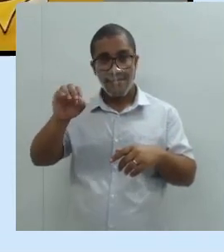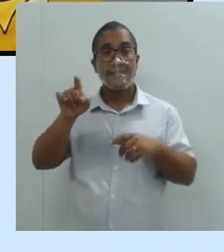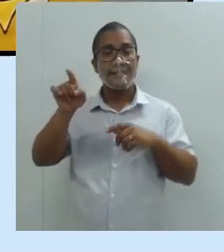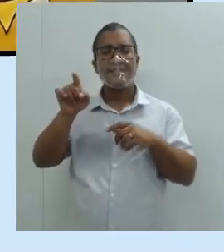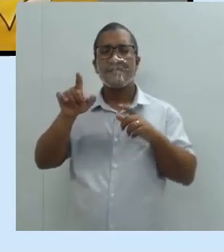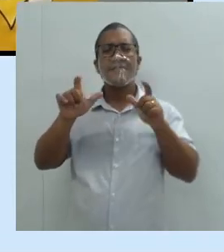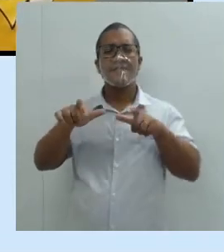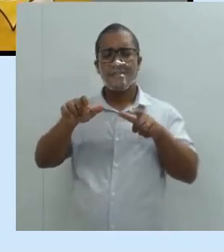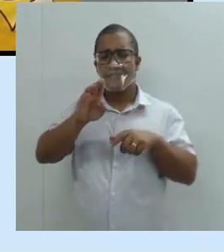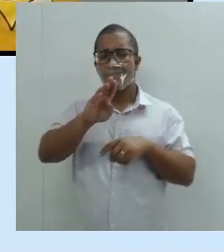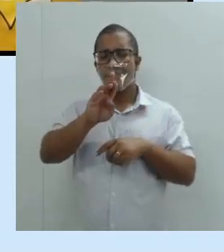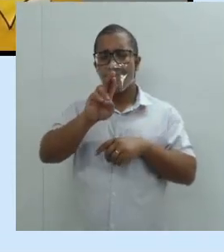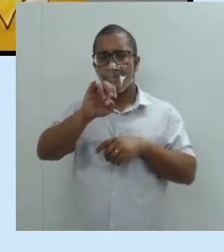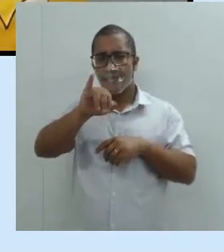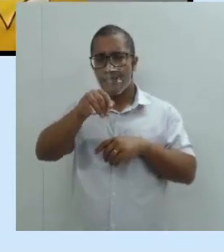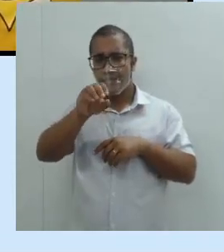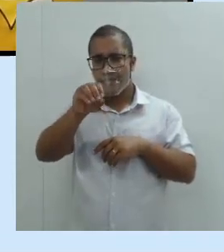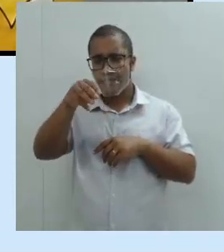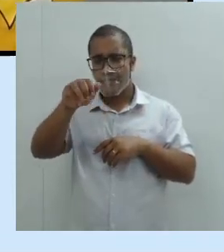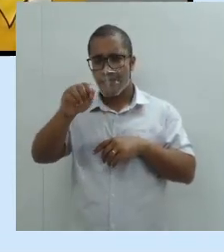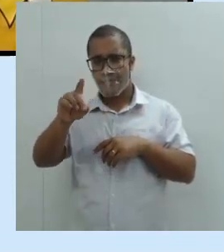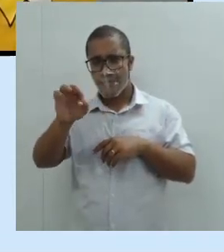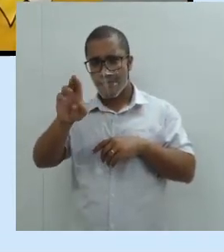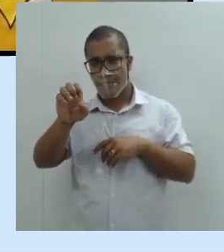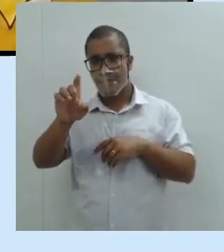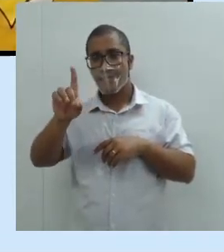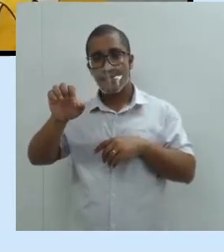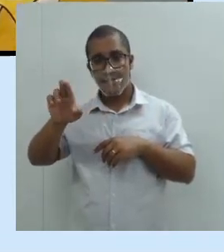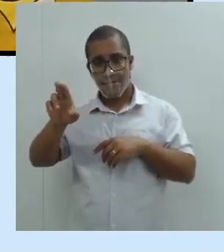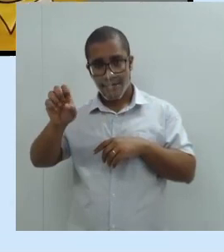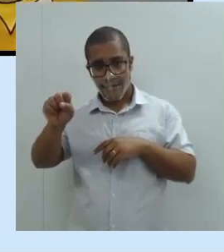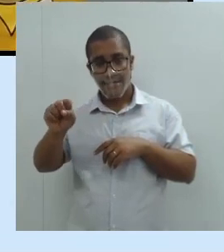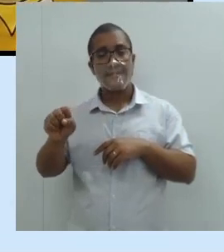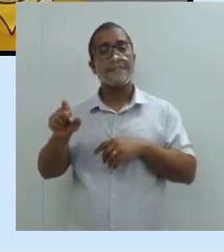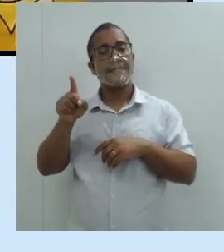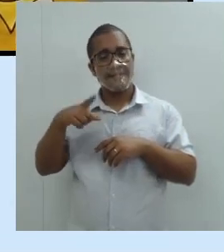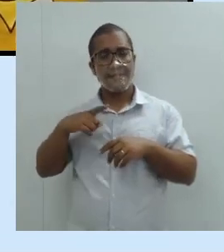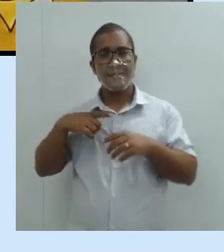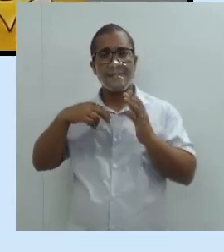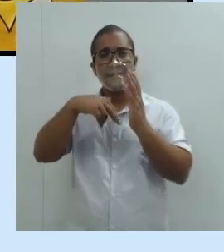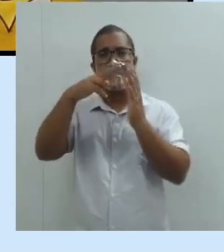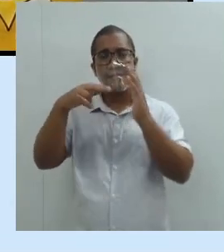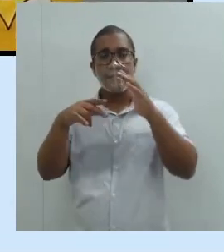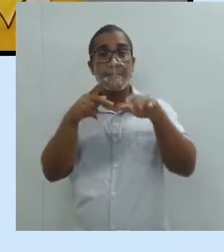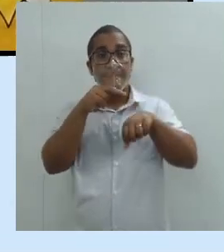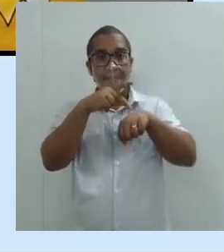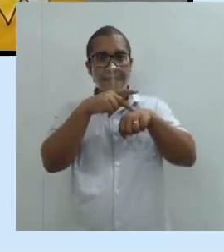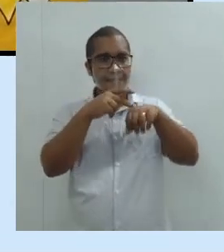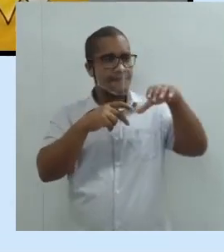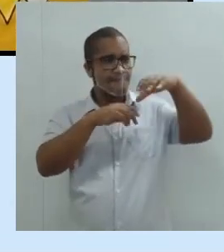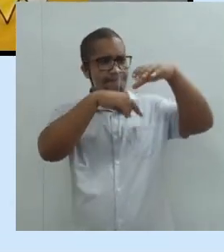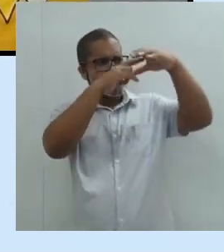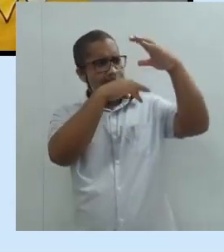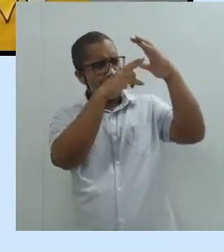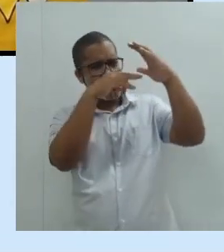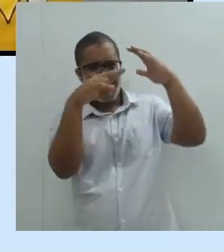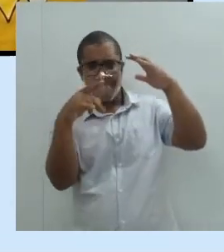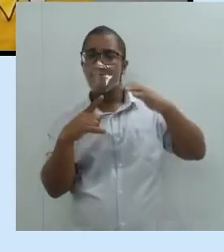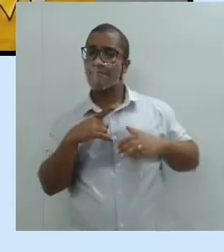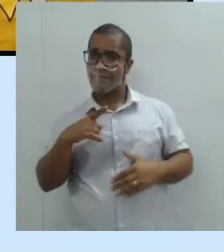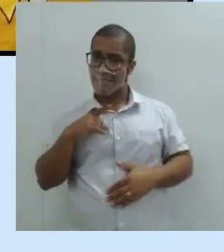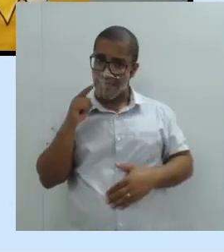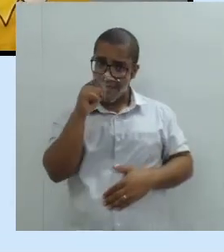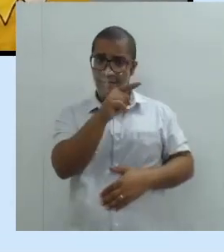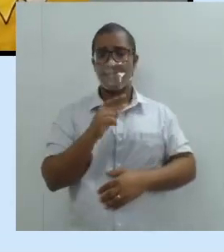sítio arqueológico histórico, onde tem as pinturas rupestres do nosso estado, tá certo? Então são